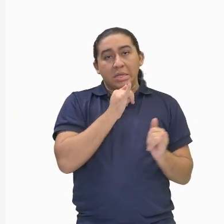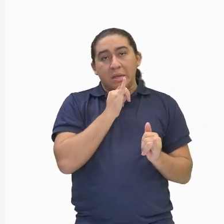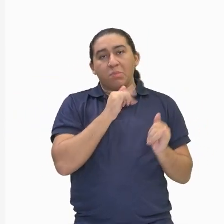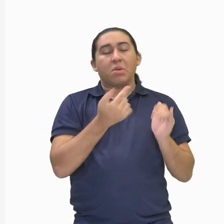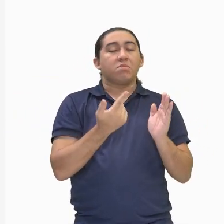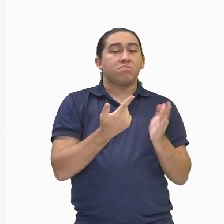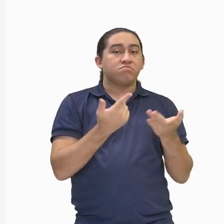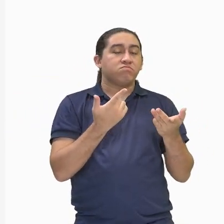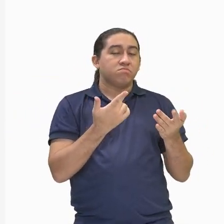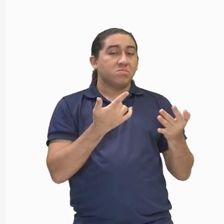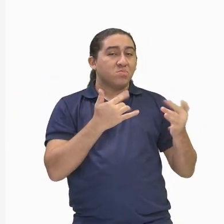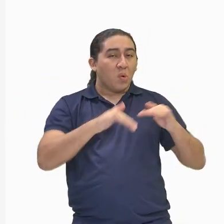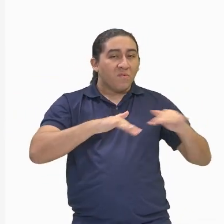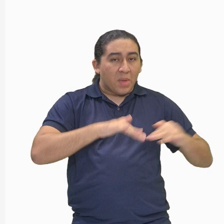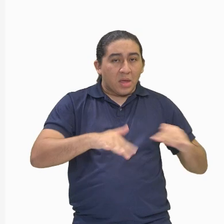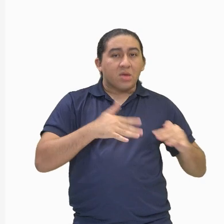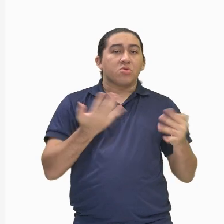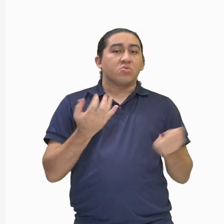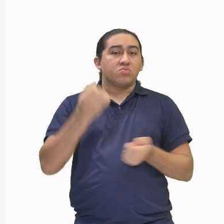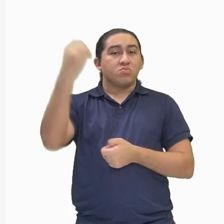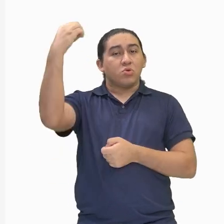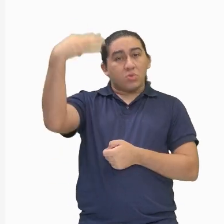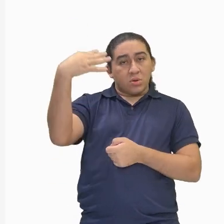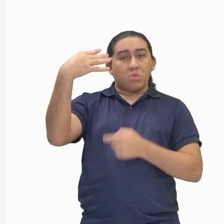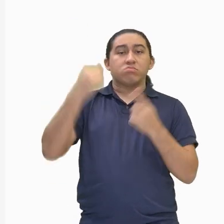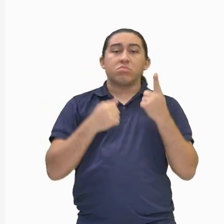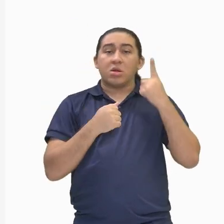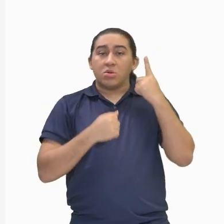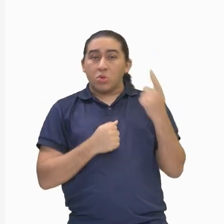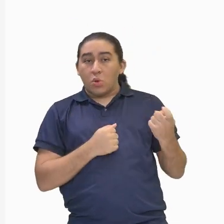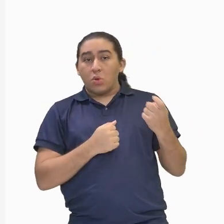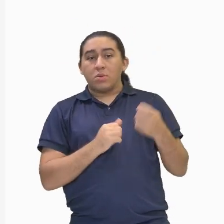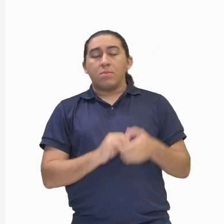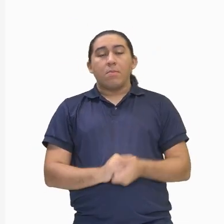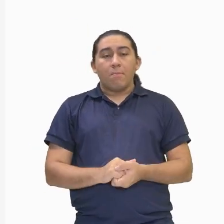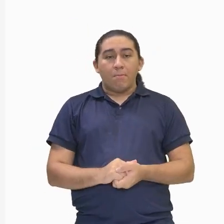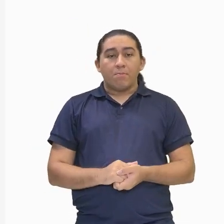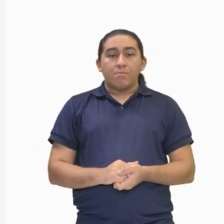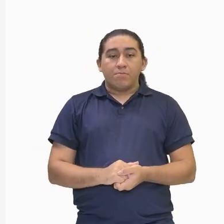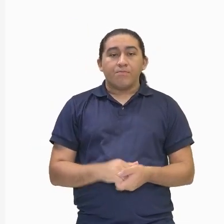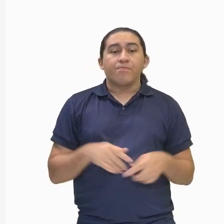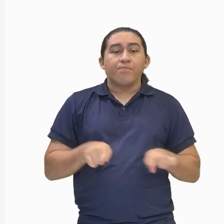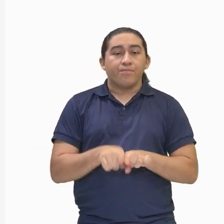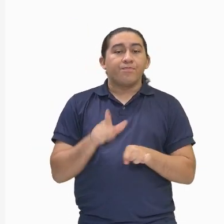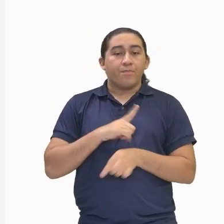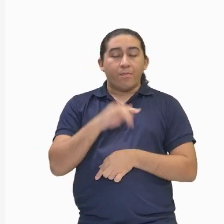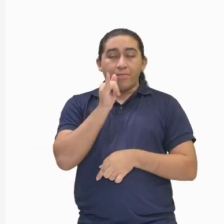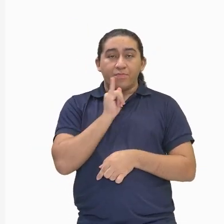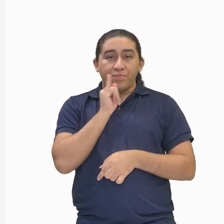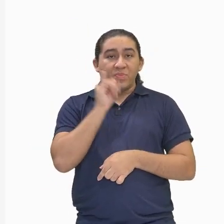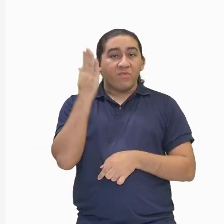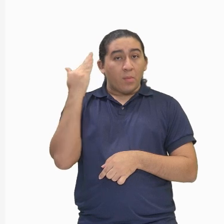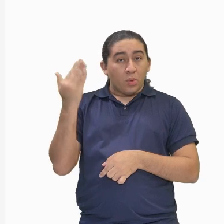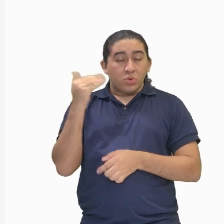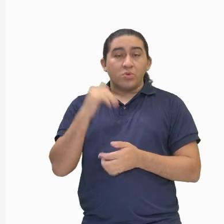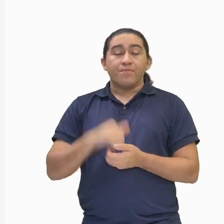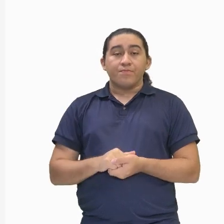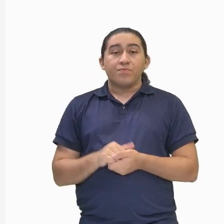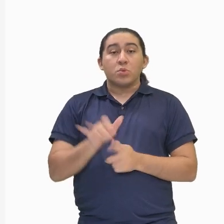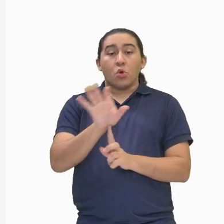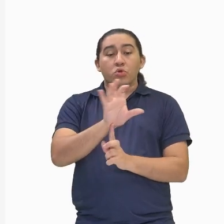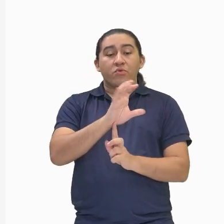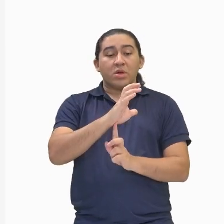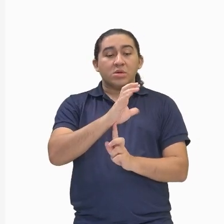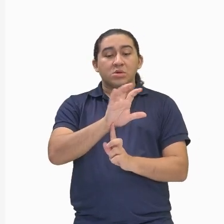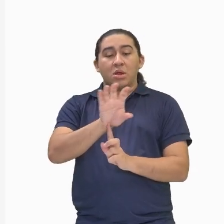a sonora, a luminosa. E a gente tem um exemplo que é bem popular. Os ventiladores